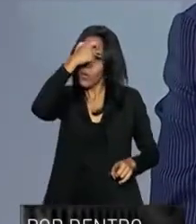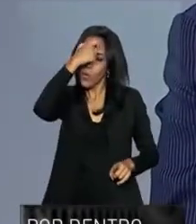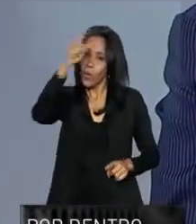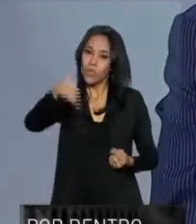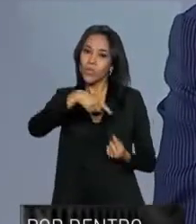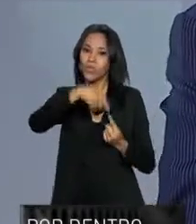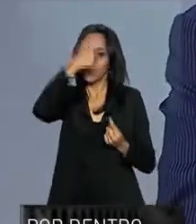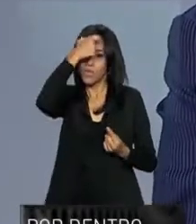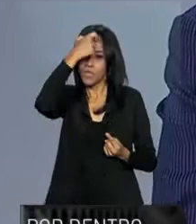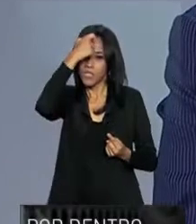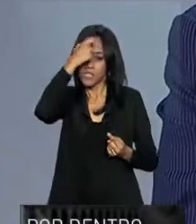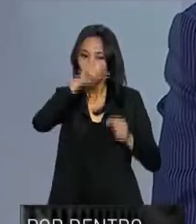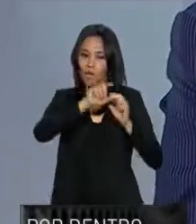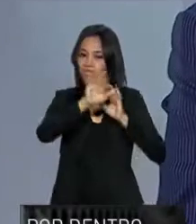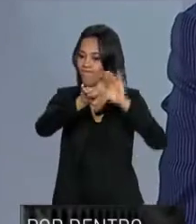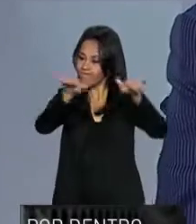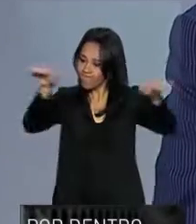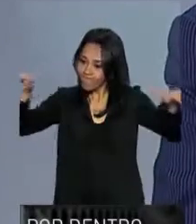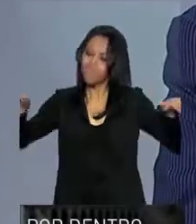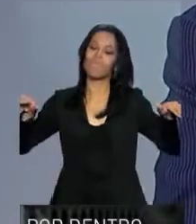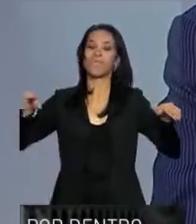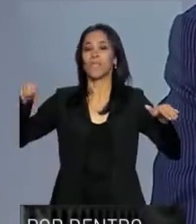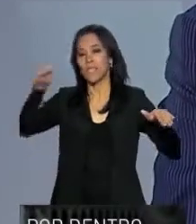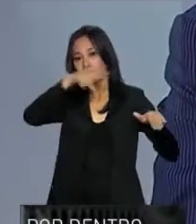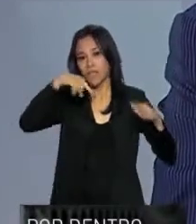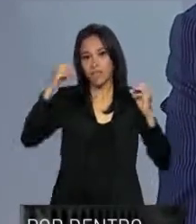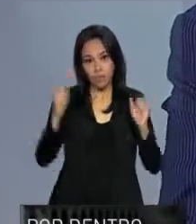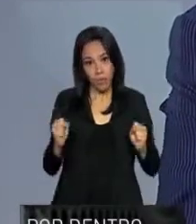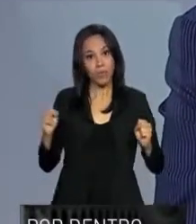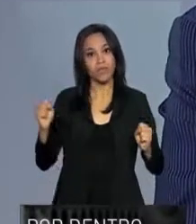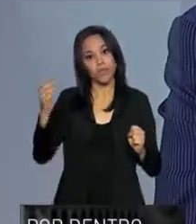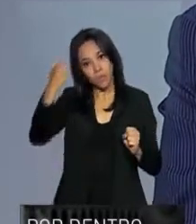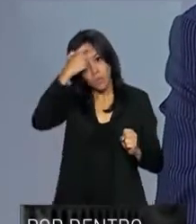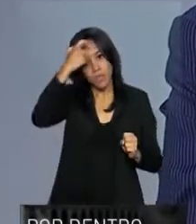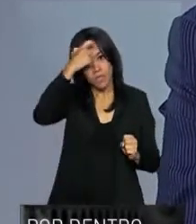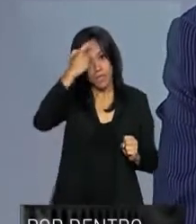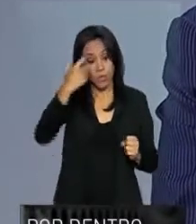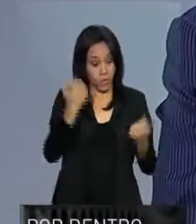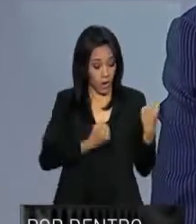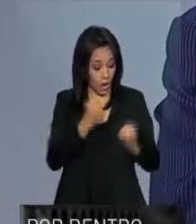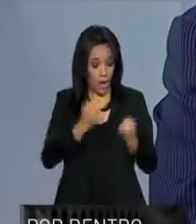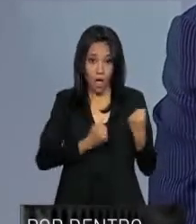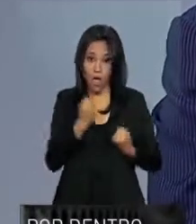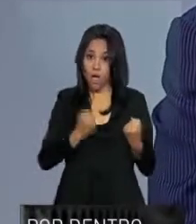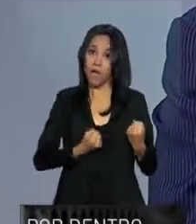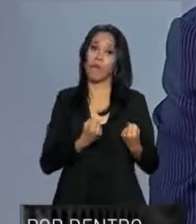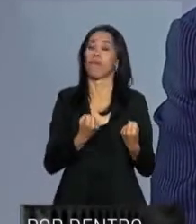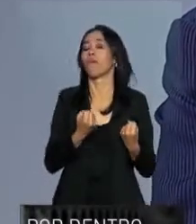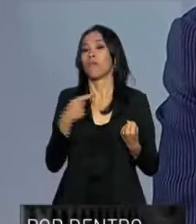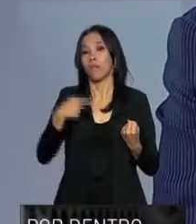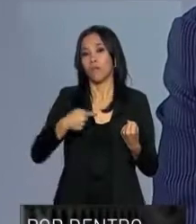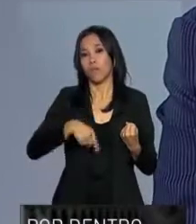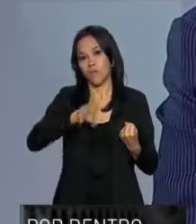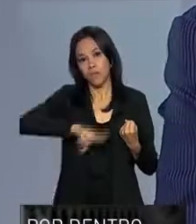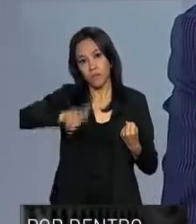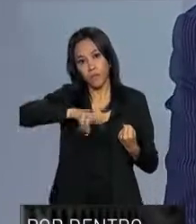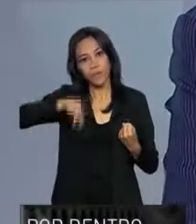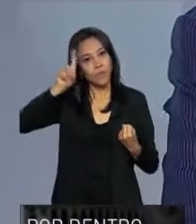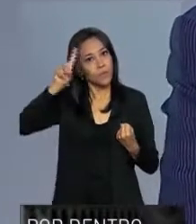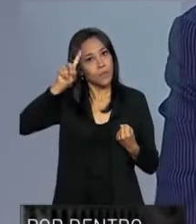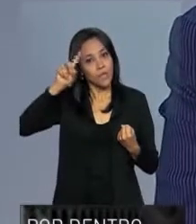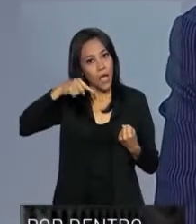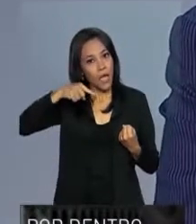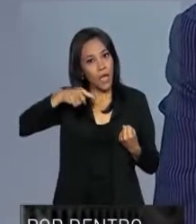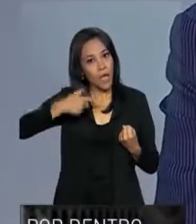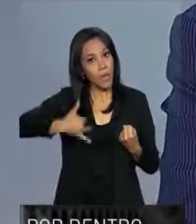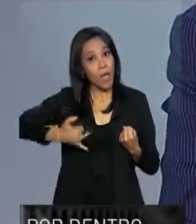é o nosso objetivo o usuário que ele possa estar consciente que o carro que o meio de transporte que utiliza todos os dias é uma